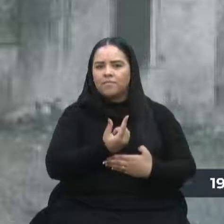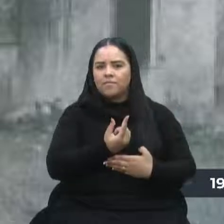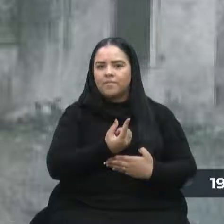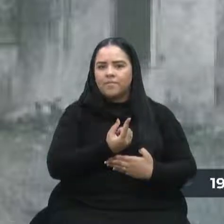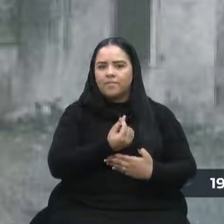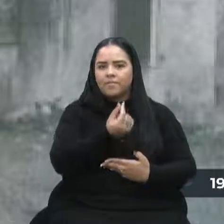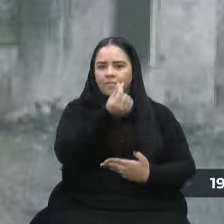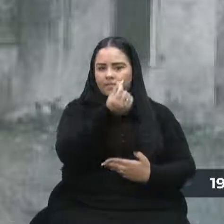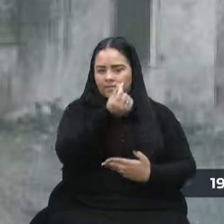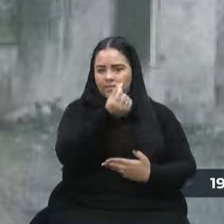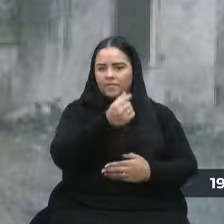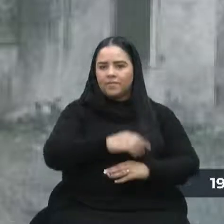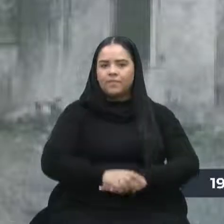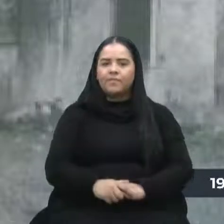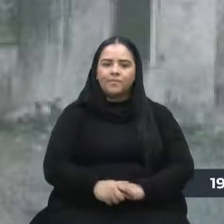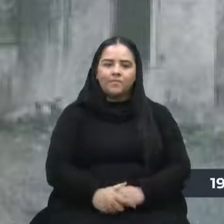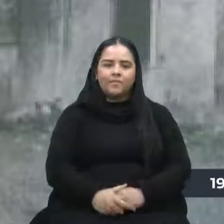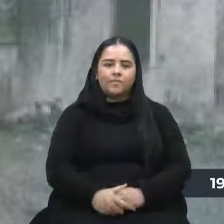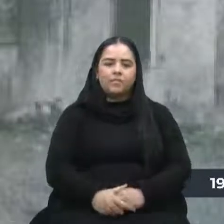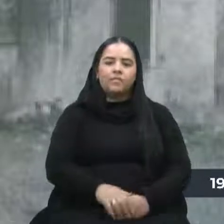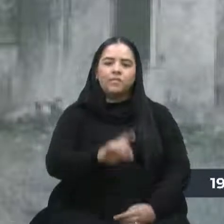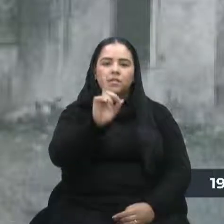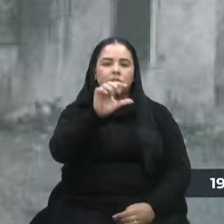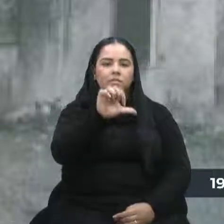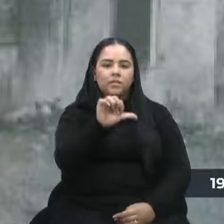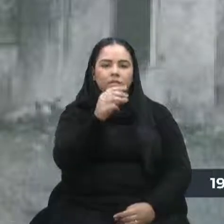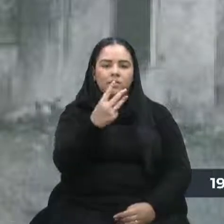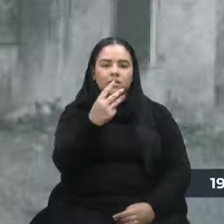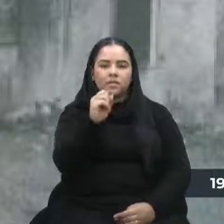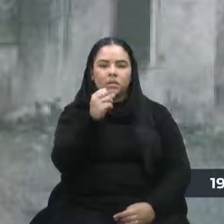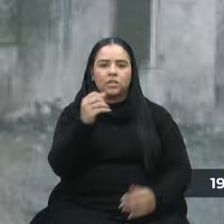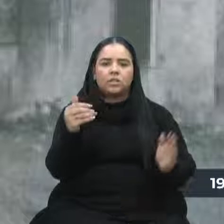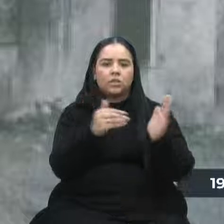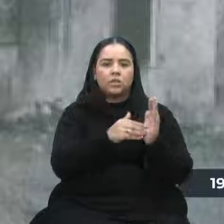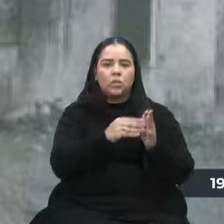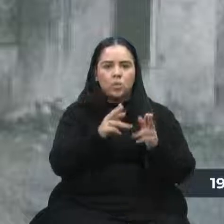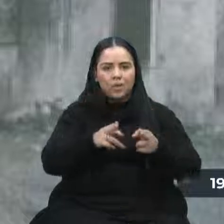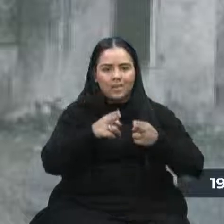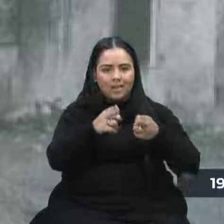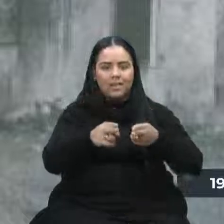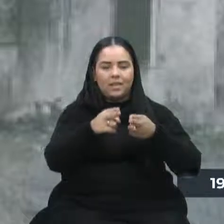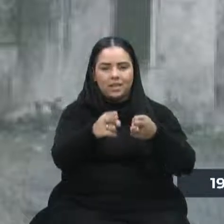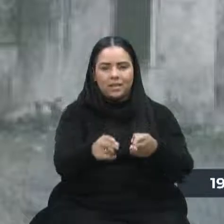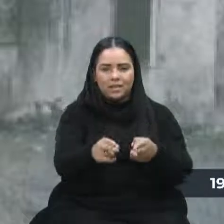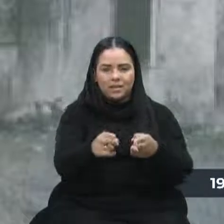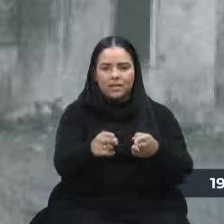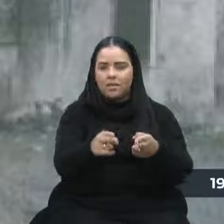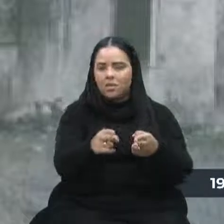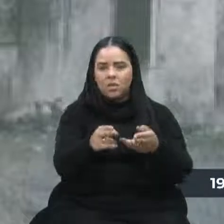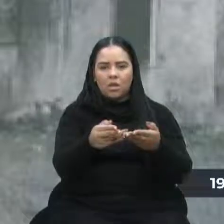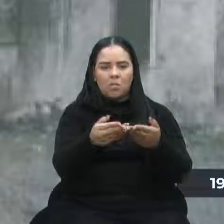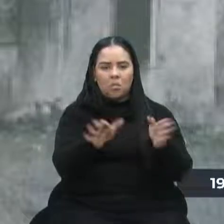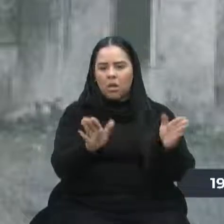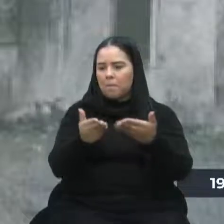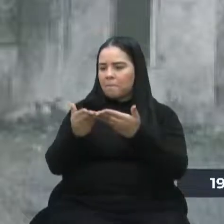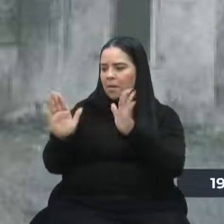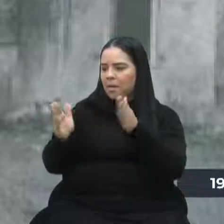economicamente. Em 1938, com a chegada do trem, explodiu, né? Porque